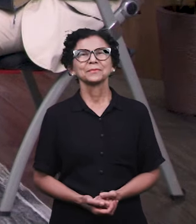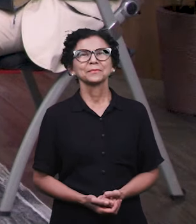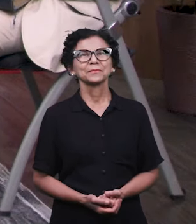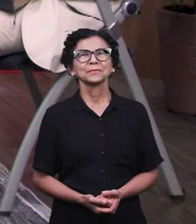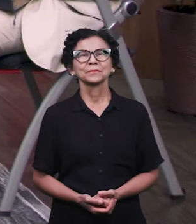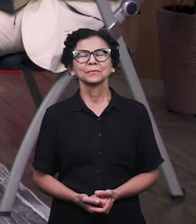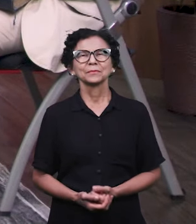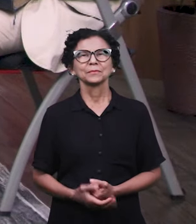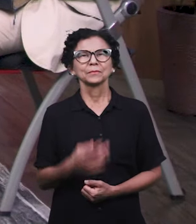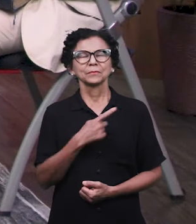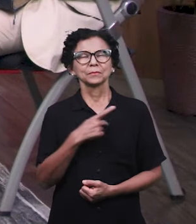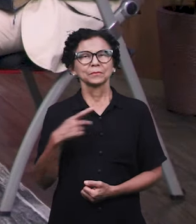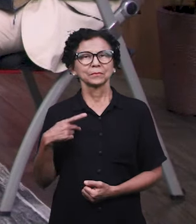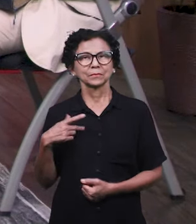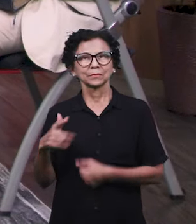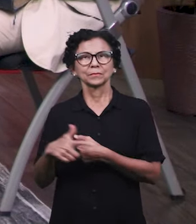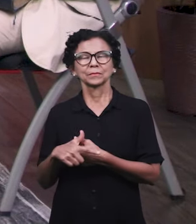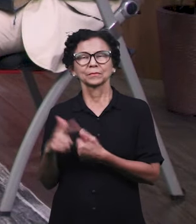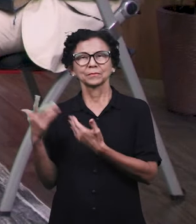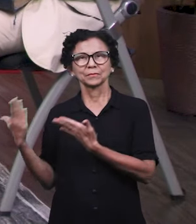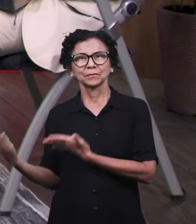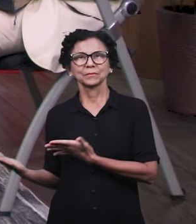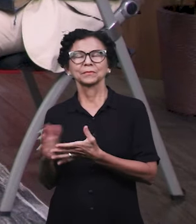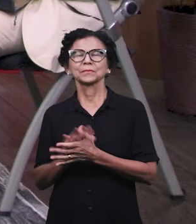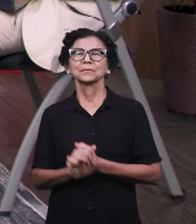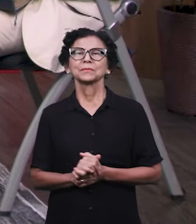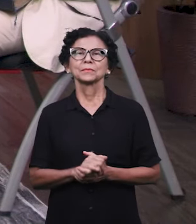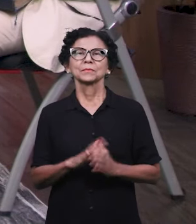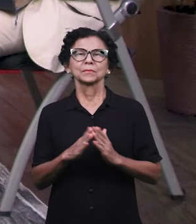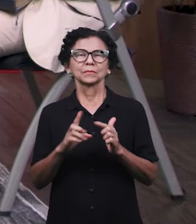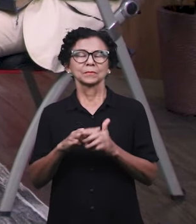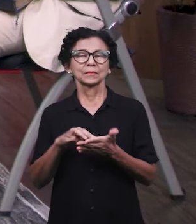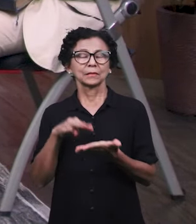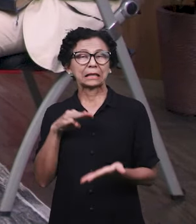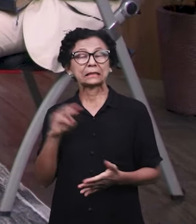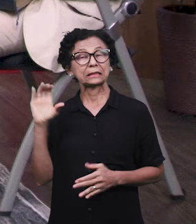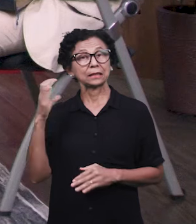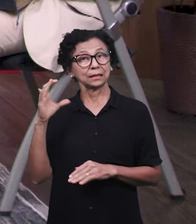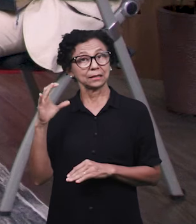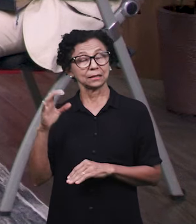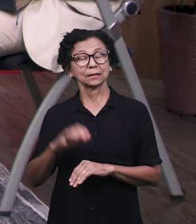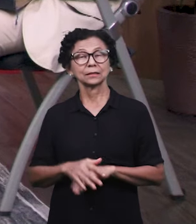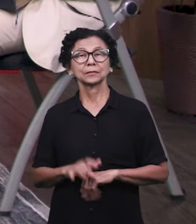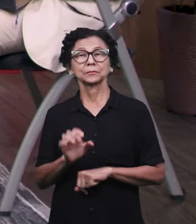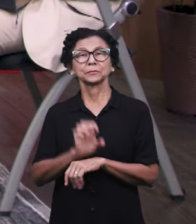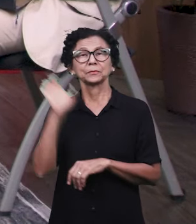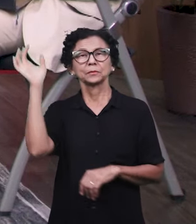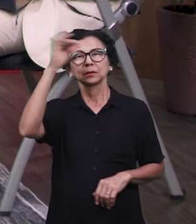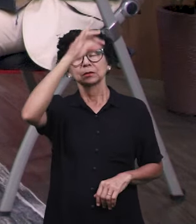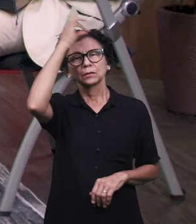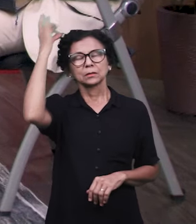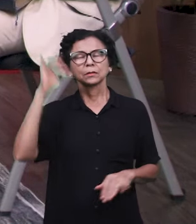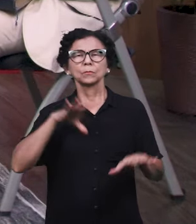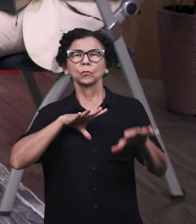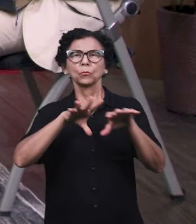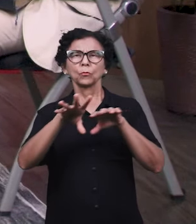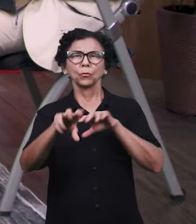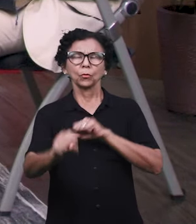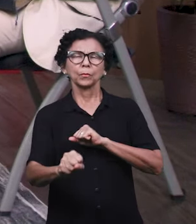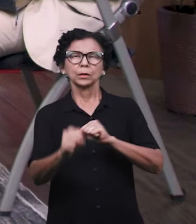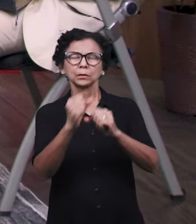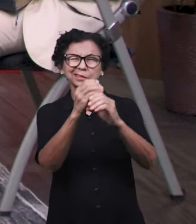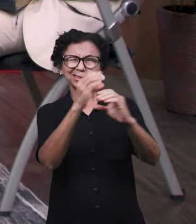Cariacica. E a minha formação é de engenharia elétrica, né? Eu sou um engenheiro eletricista. Também tenho outras formações na área